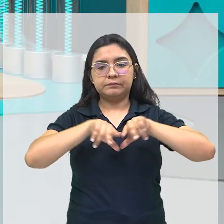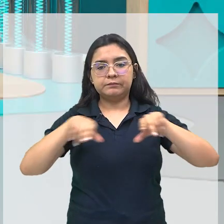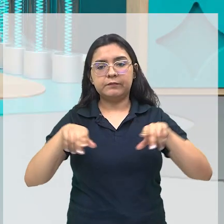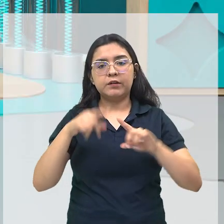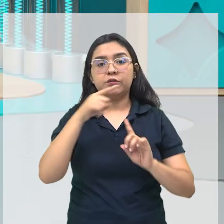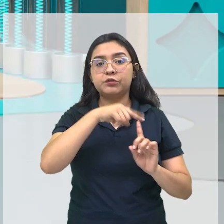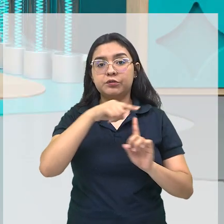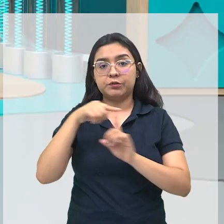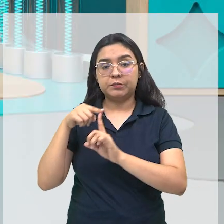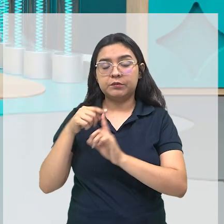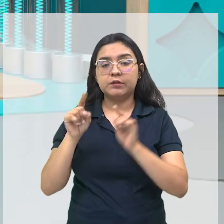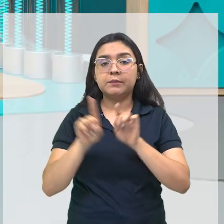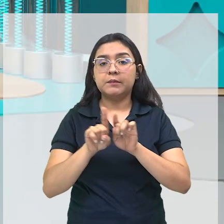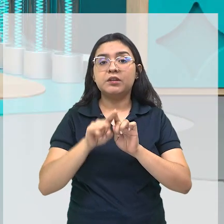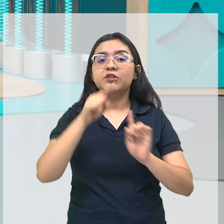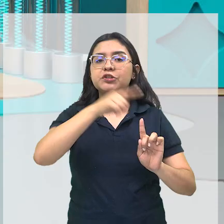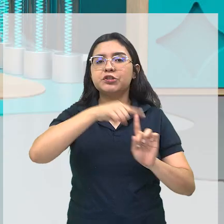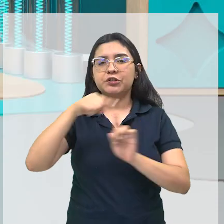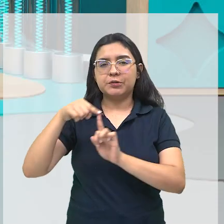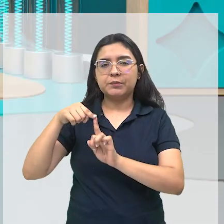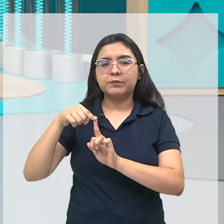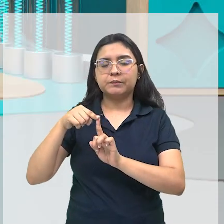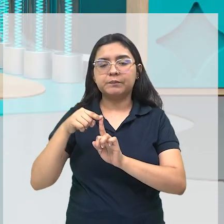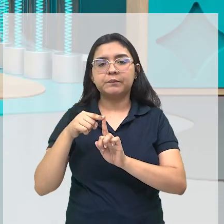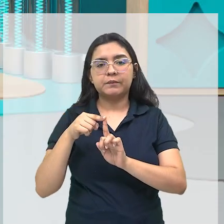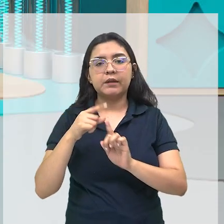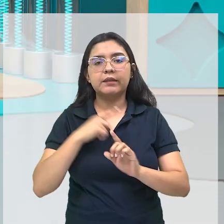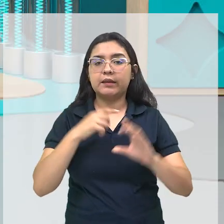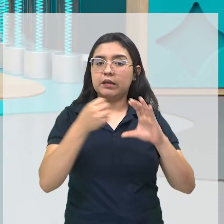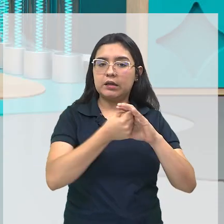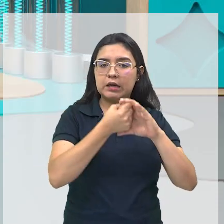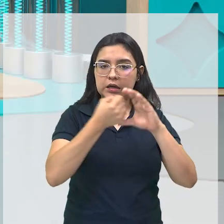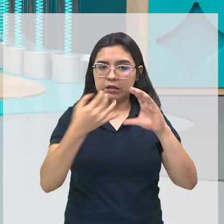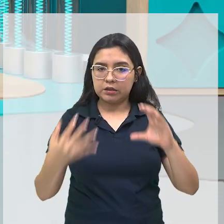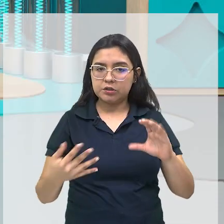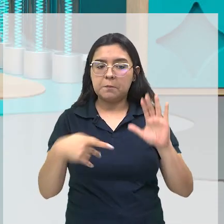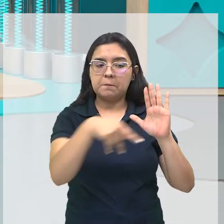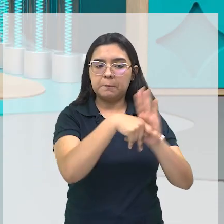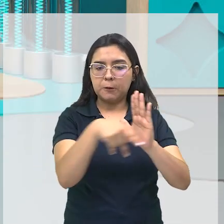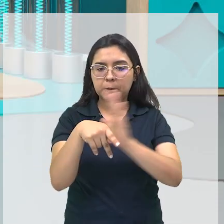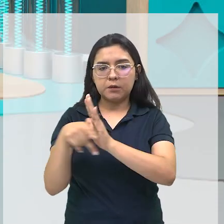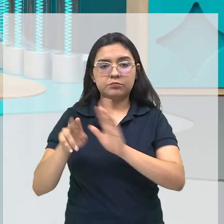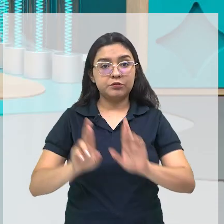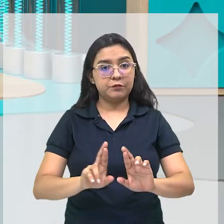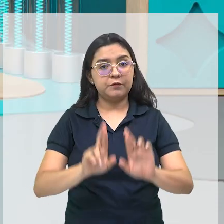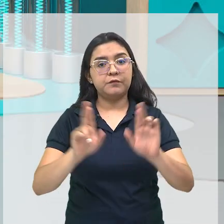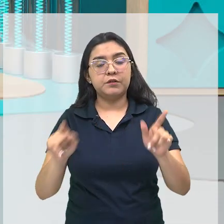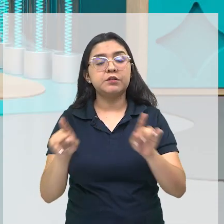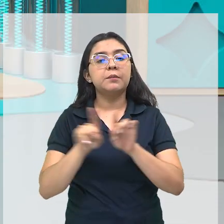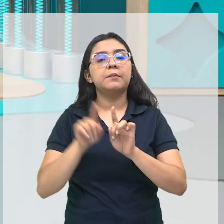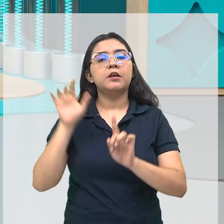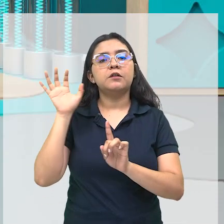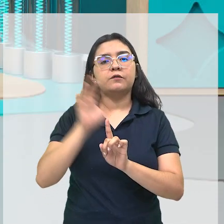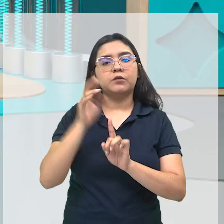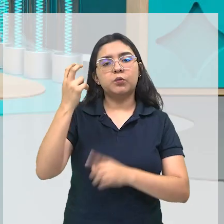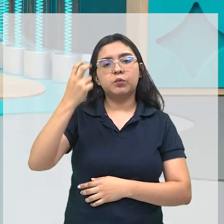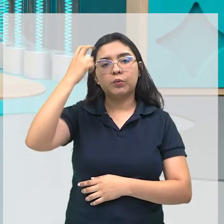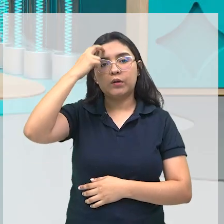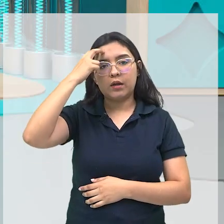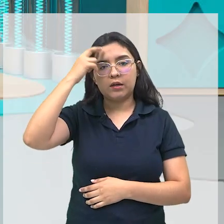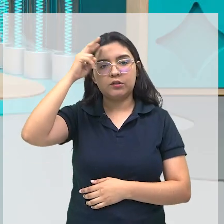de estilos e tipos. Cada estilo possui características distintas e influências culturais e